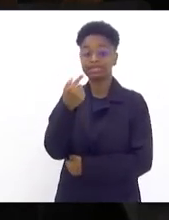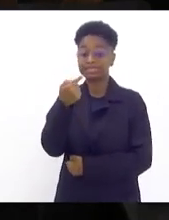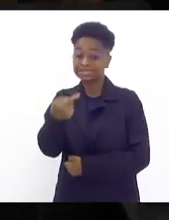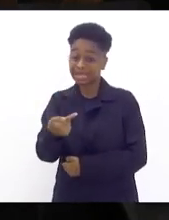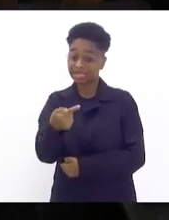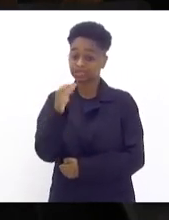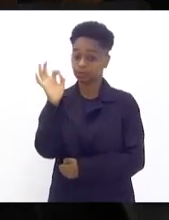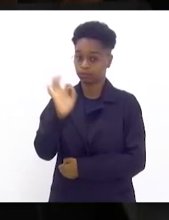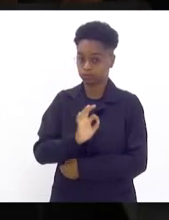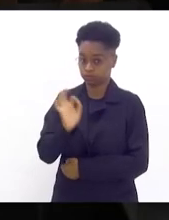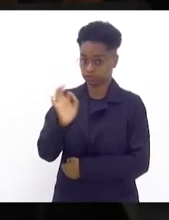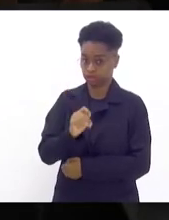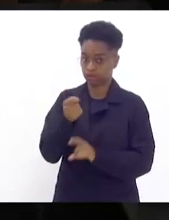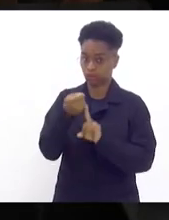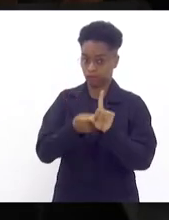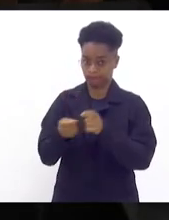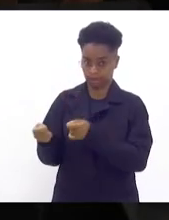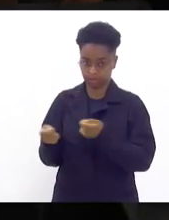1,7% ao mês.